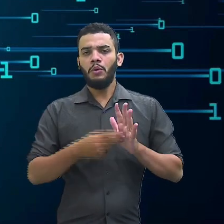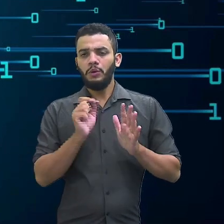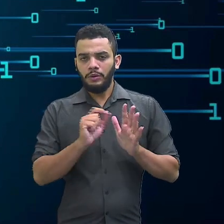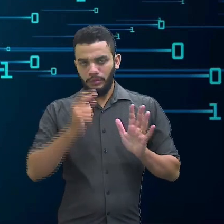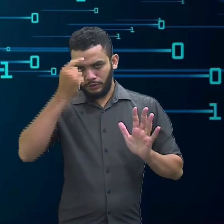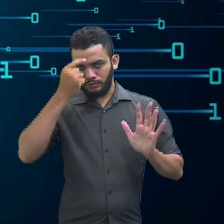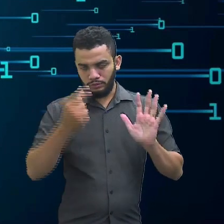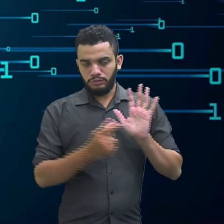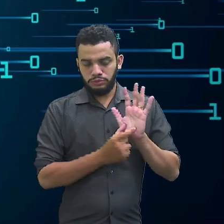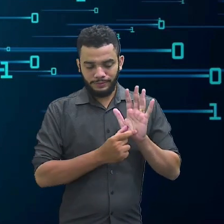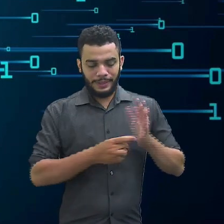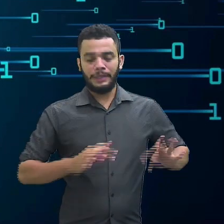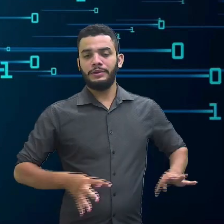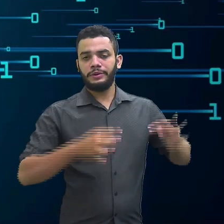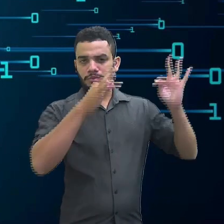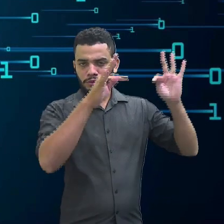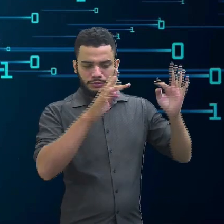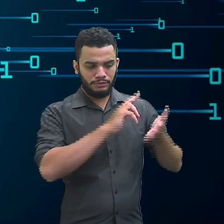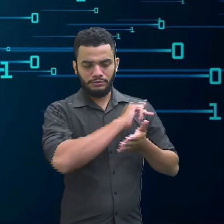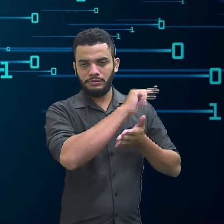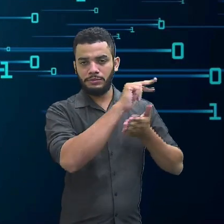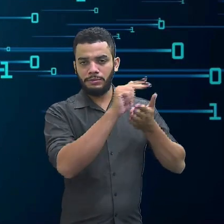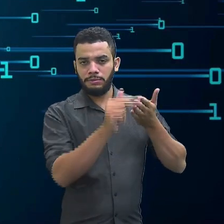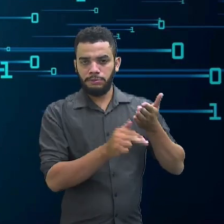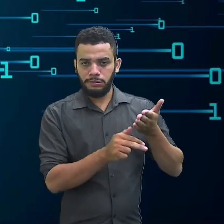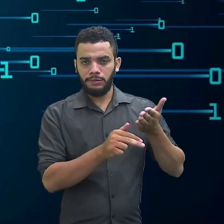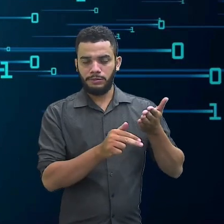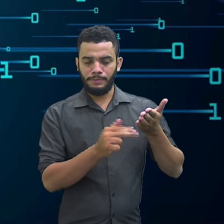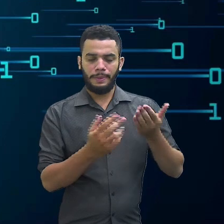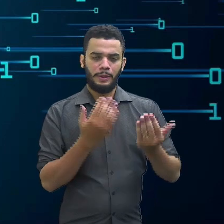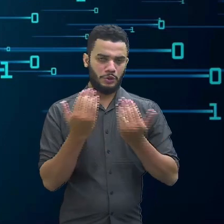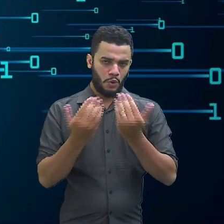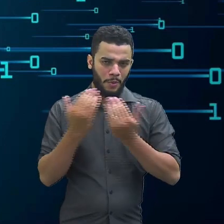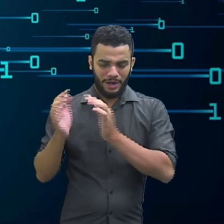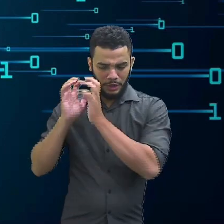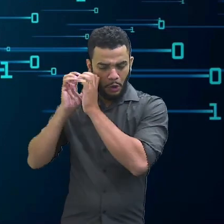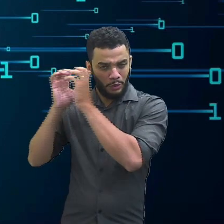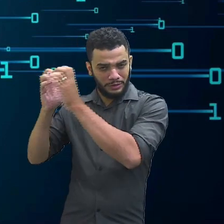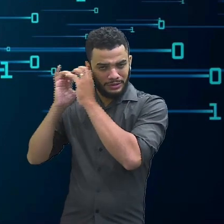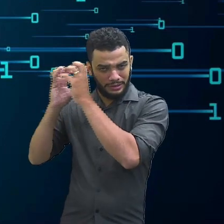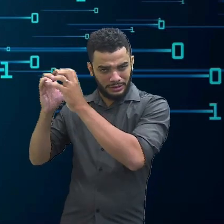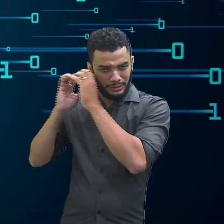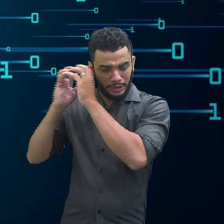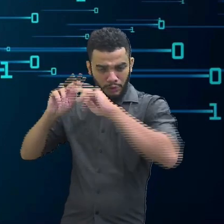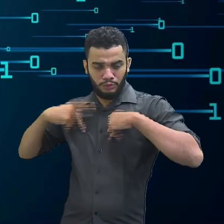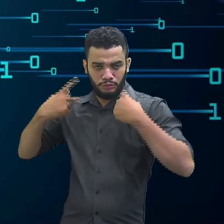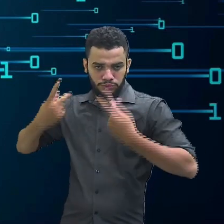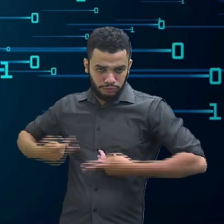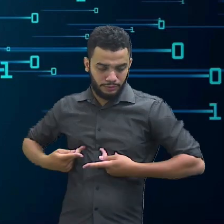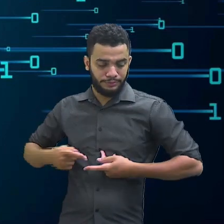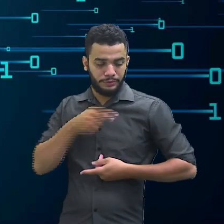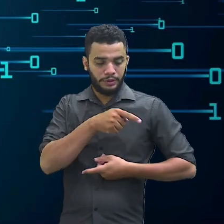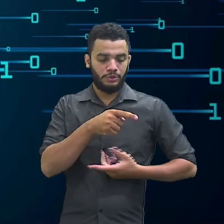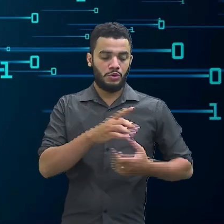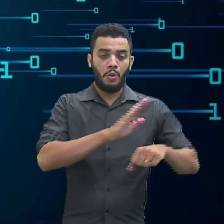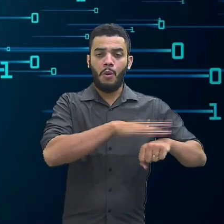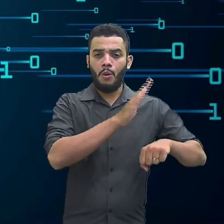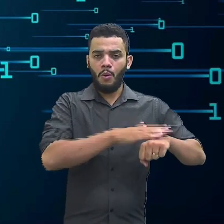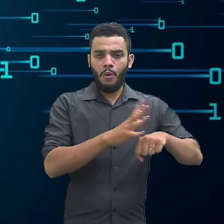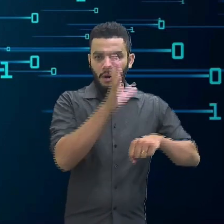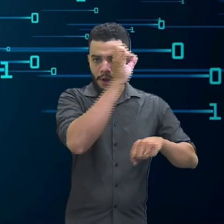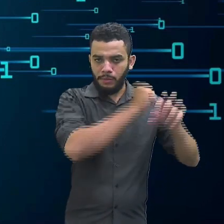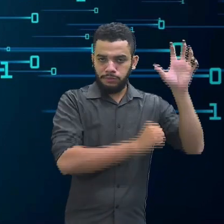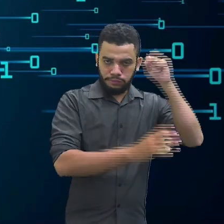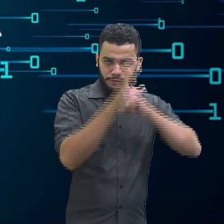várias tecnologias, como redes neurais artificiais, algoritmos, sistema de aprendizado, entre outros, que